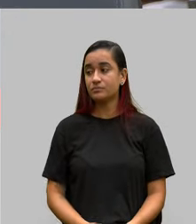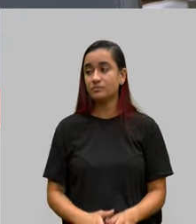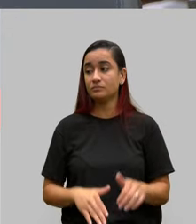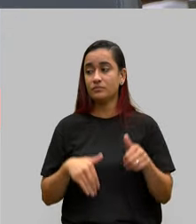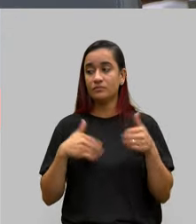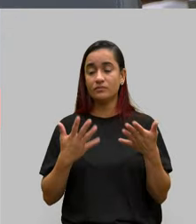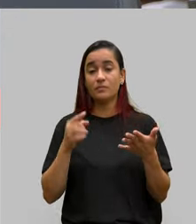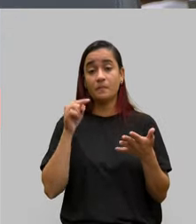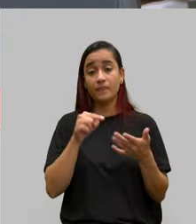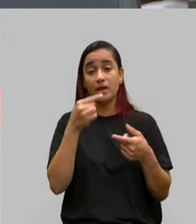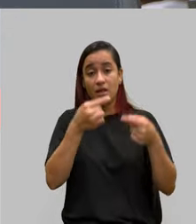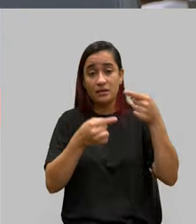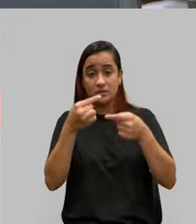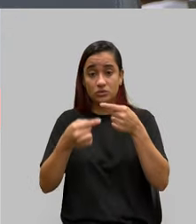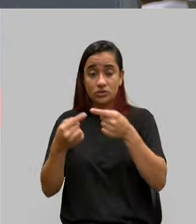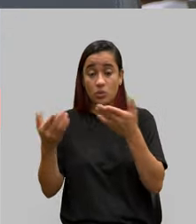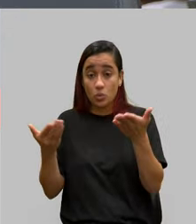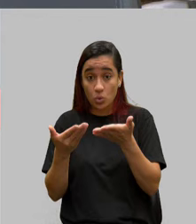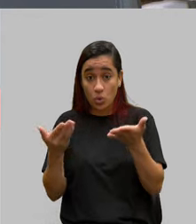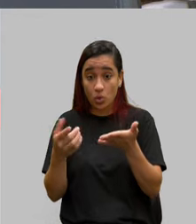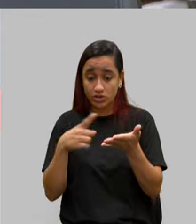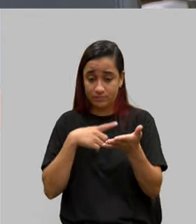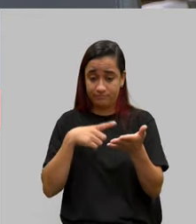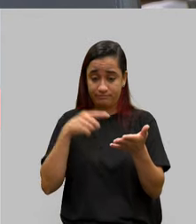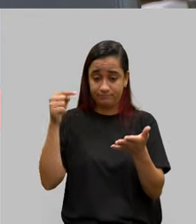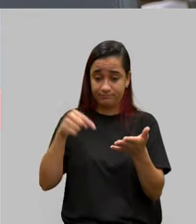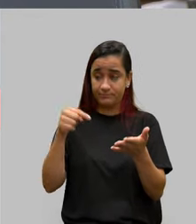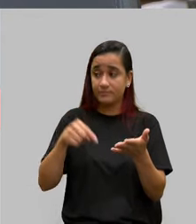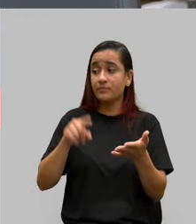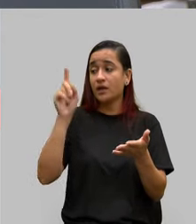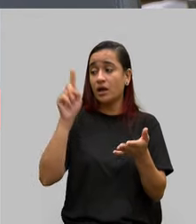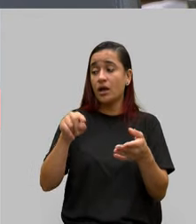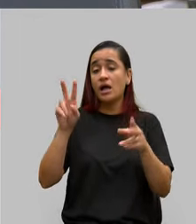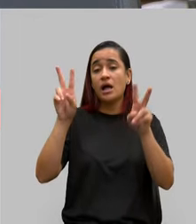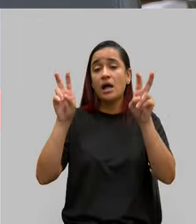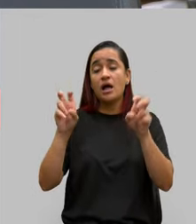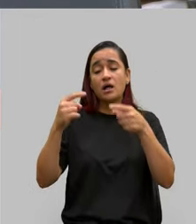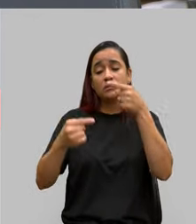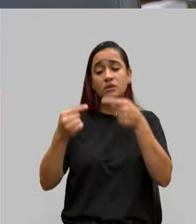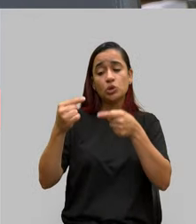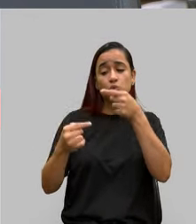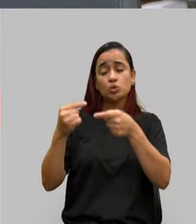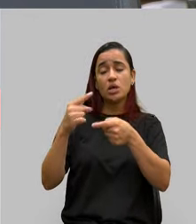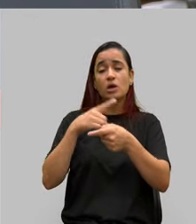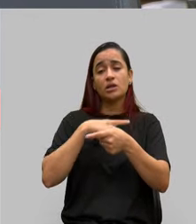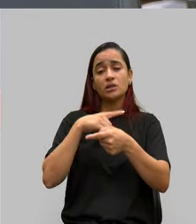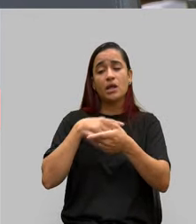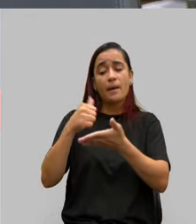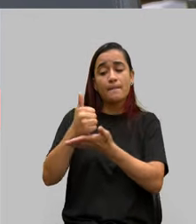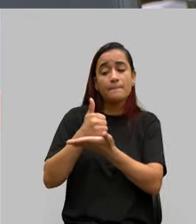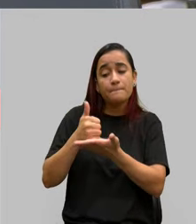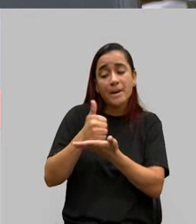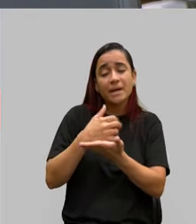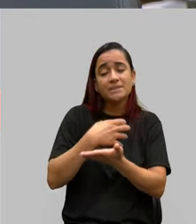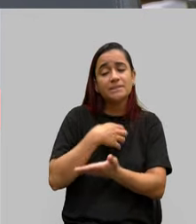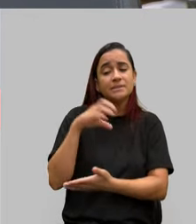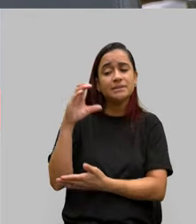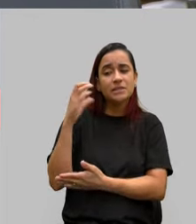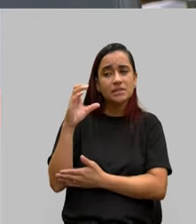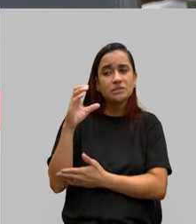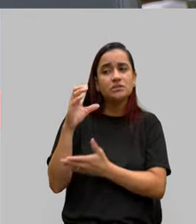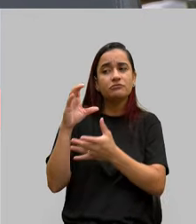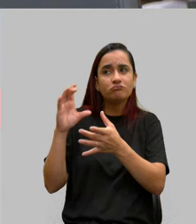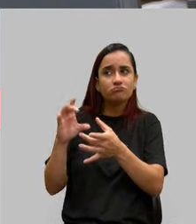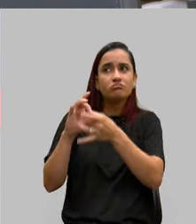estamos hoje travando aqui é uma discussão que tem um embasamento científico como o seu